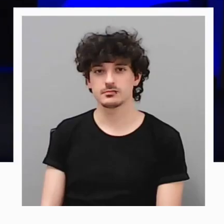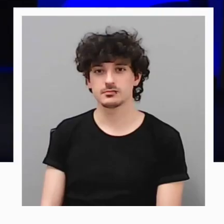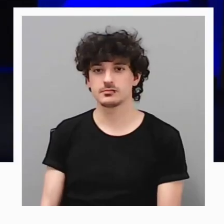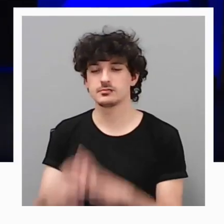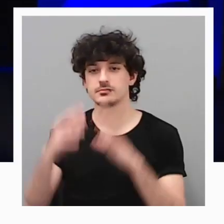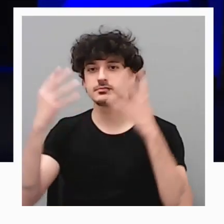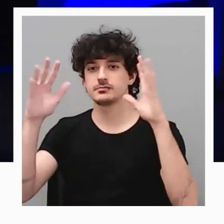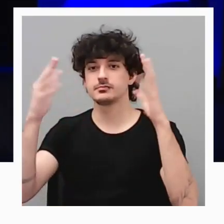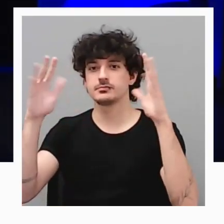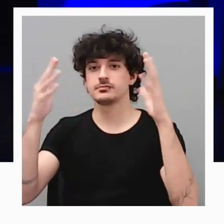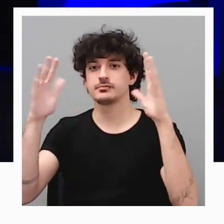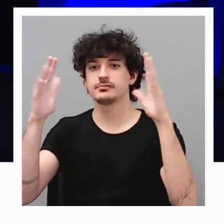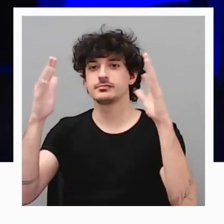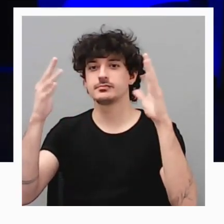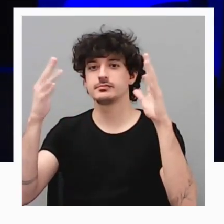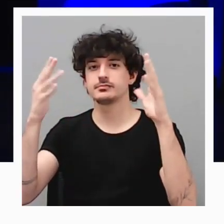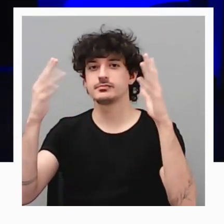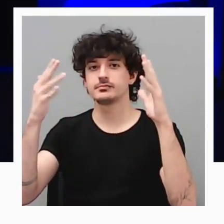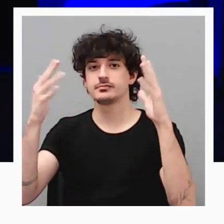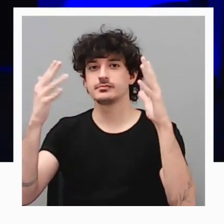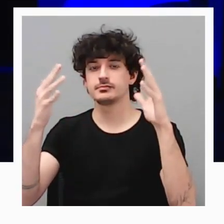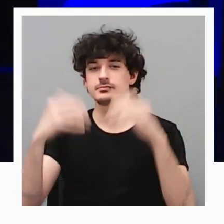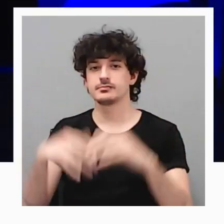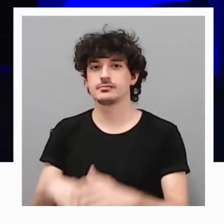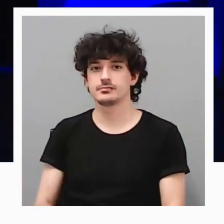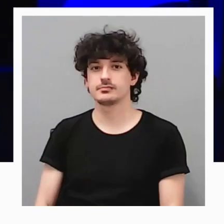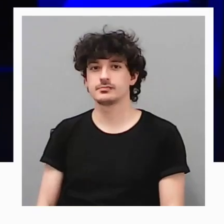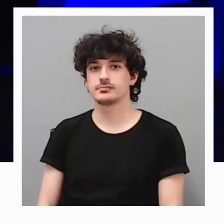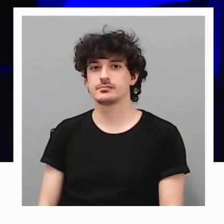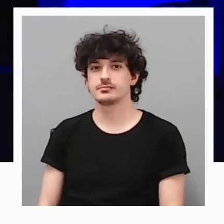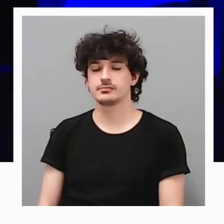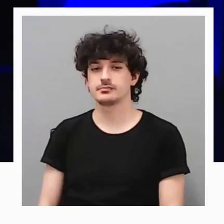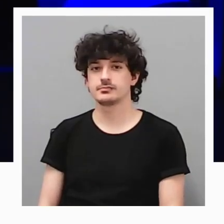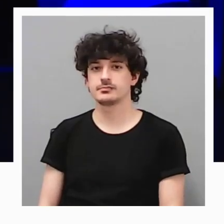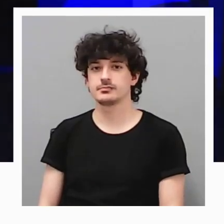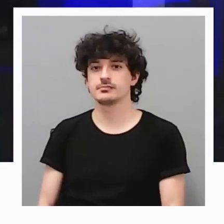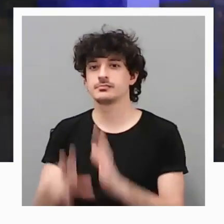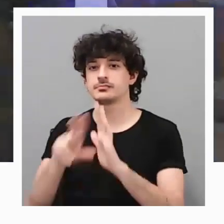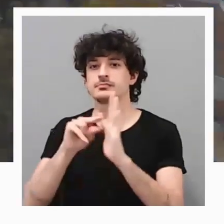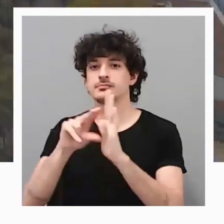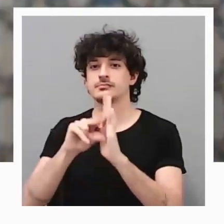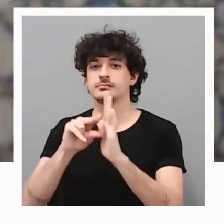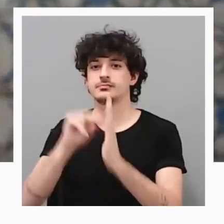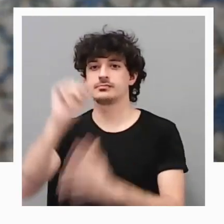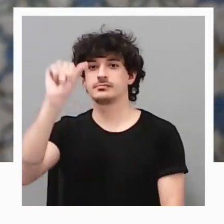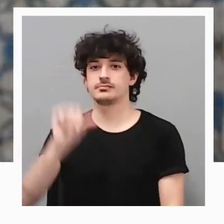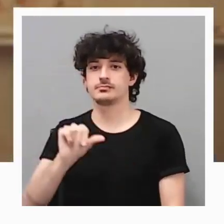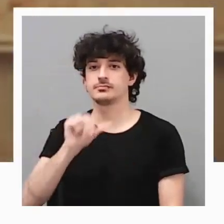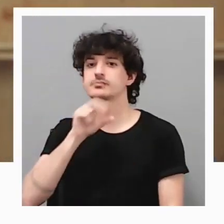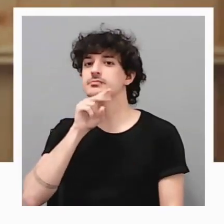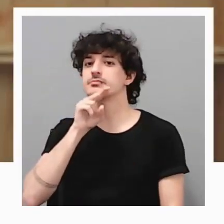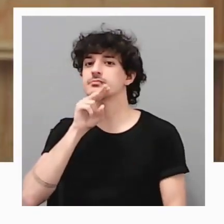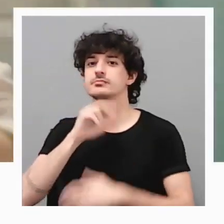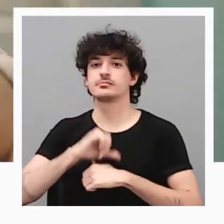Podemos ter impacto na vida de todos e de cada um? Em 2018, um hub de inovação e empreendedorismo social e